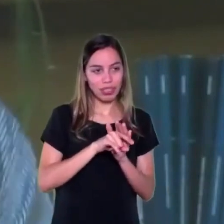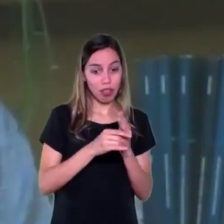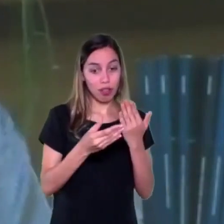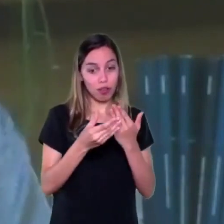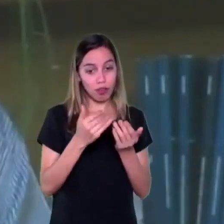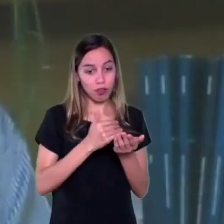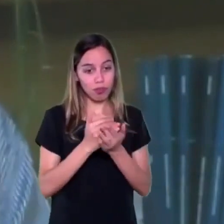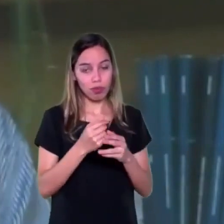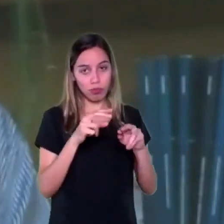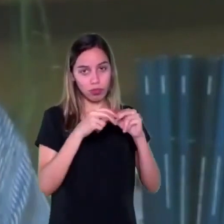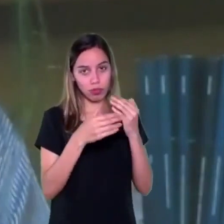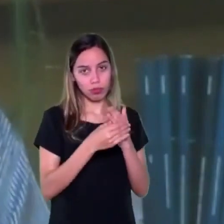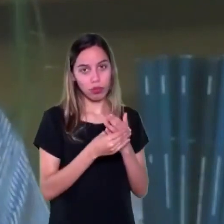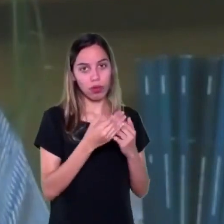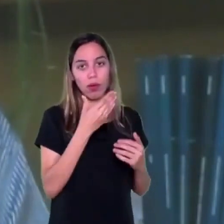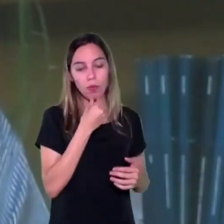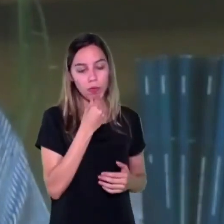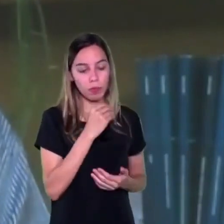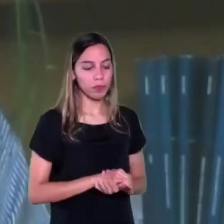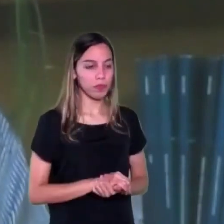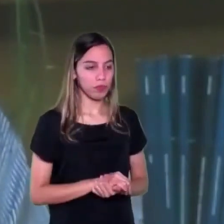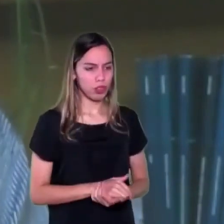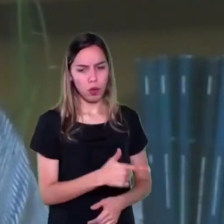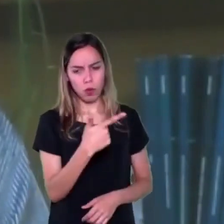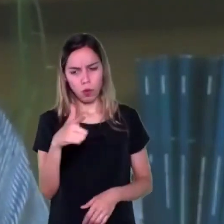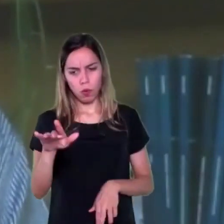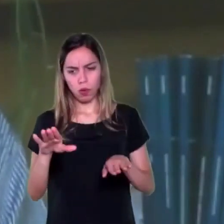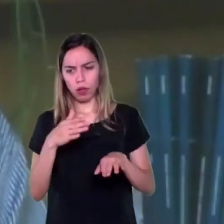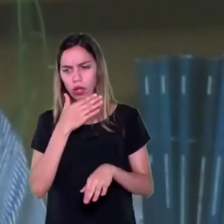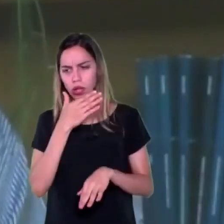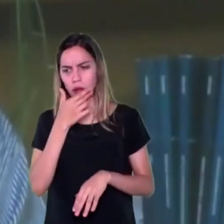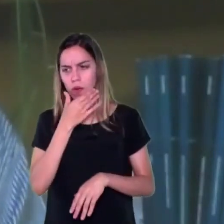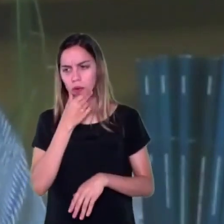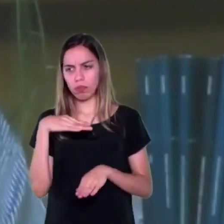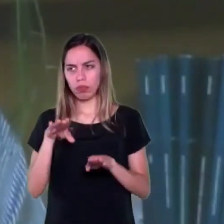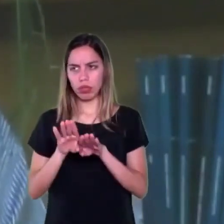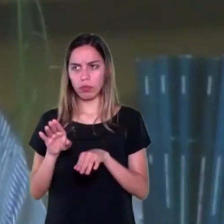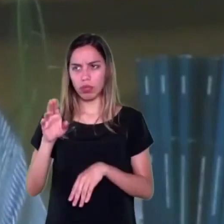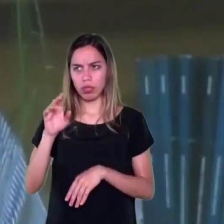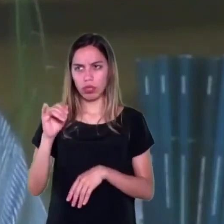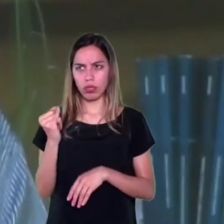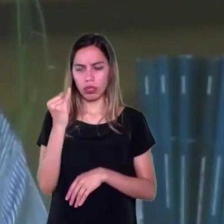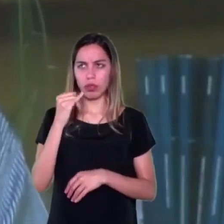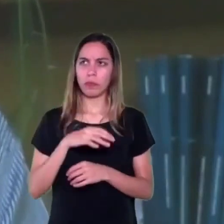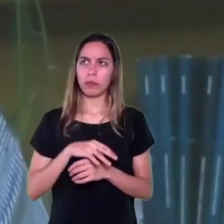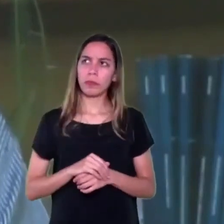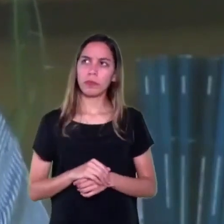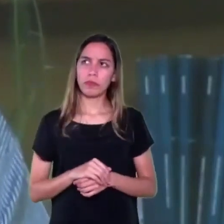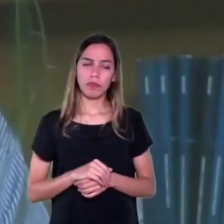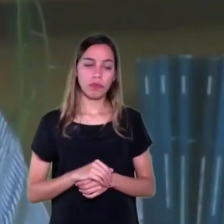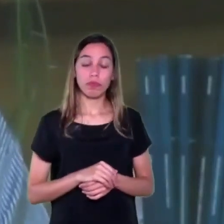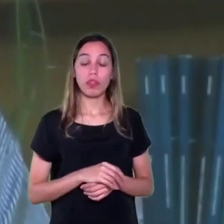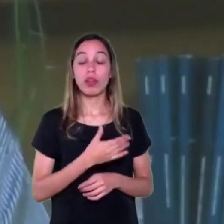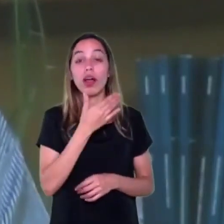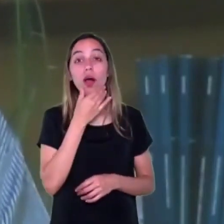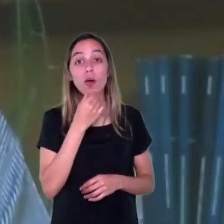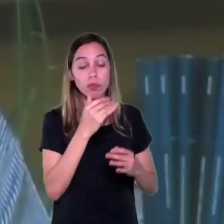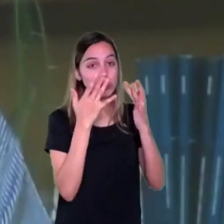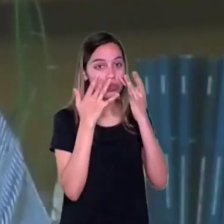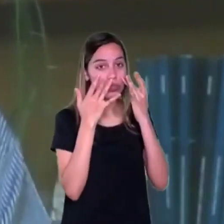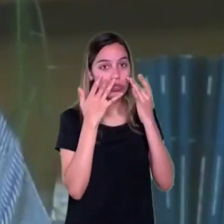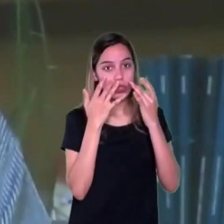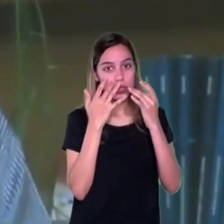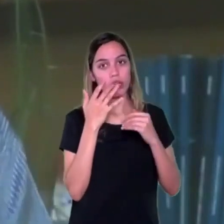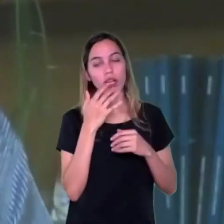E o outro, que a gente não pode nunca deixar de falar, chamou-se Péricles Gomide, e eu tinha apelido de Lick.